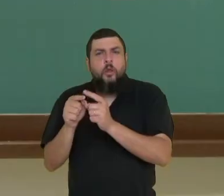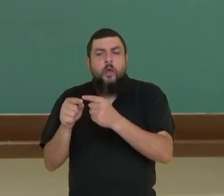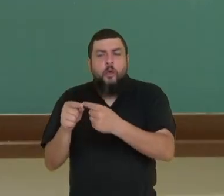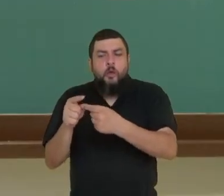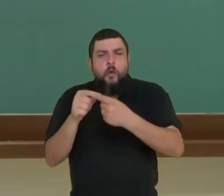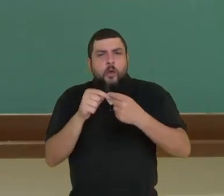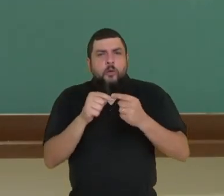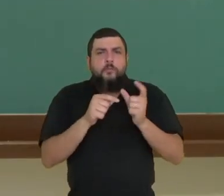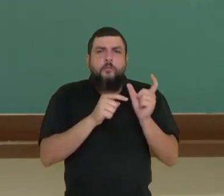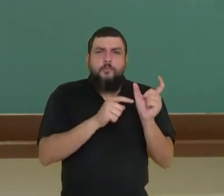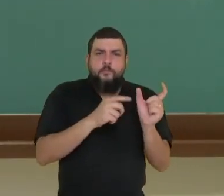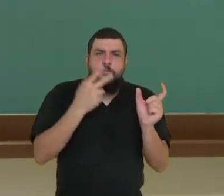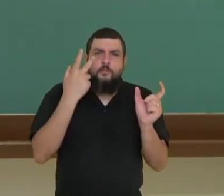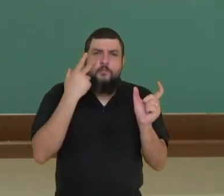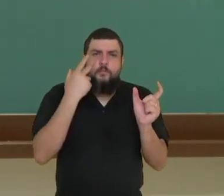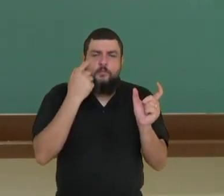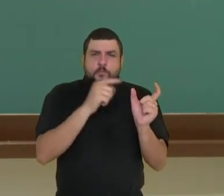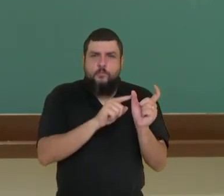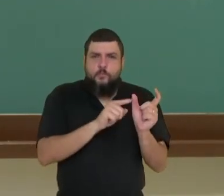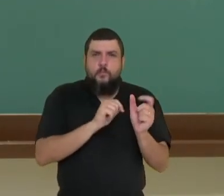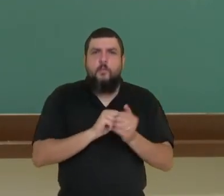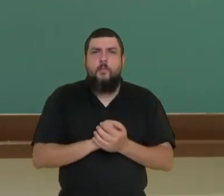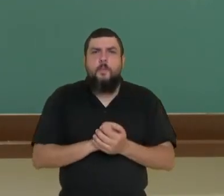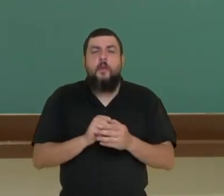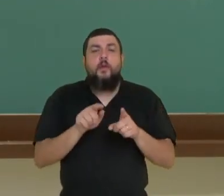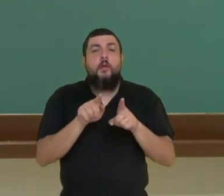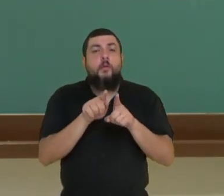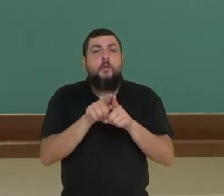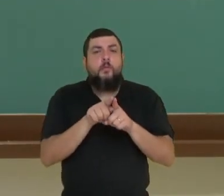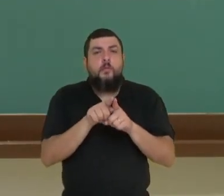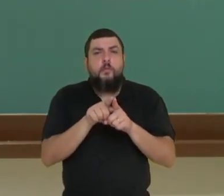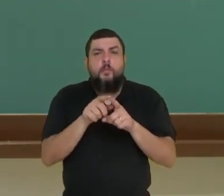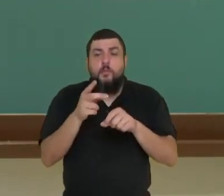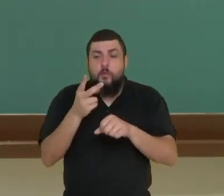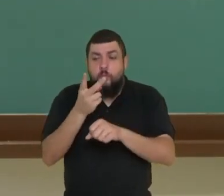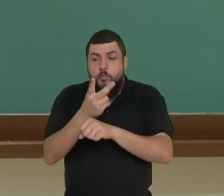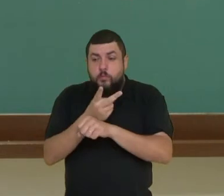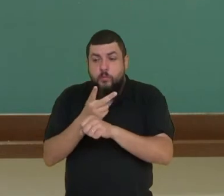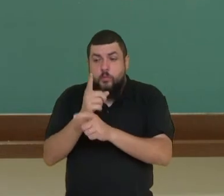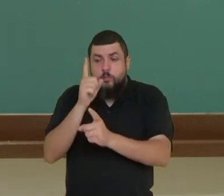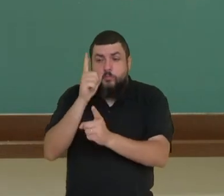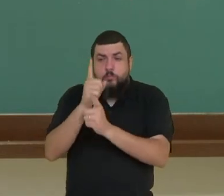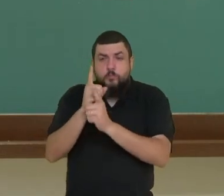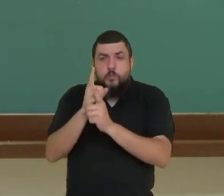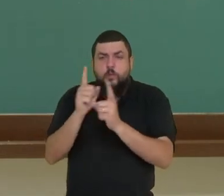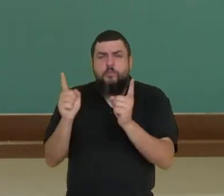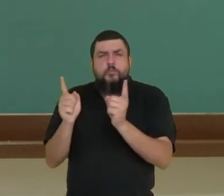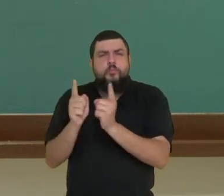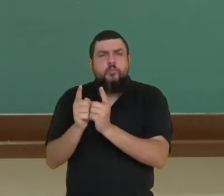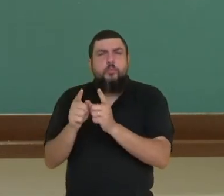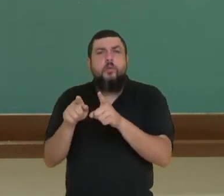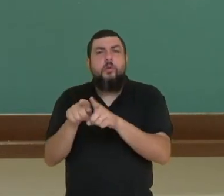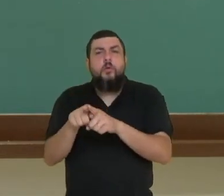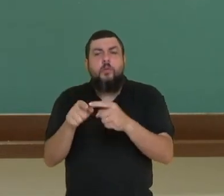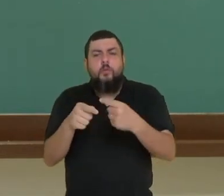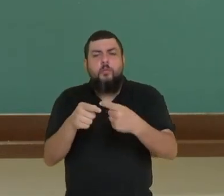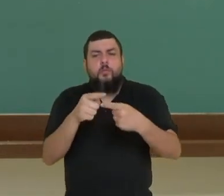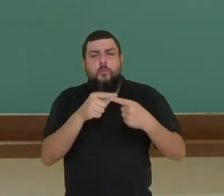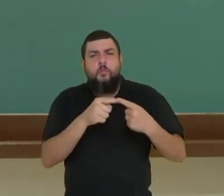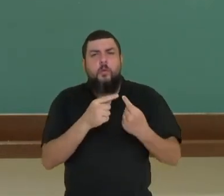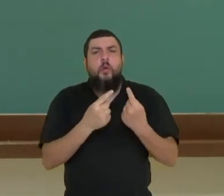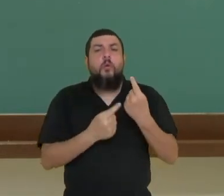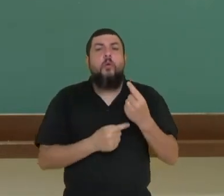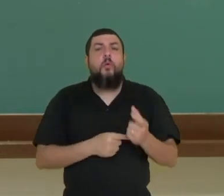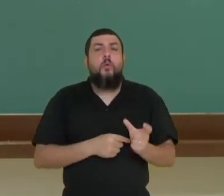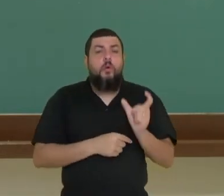Então, além de identificar aí qual é o diminutivo, vocês vão identificar aí também